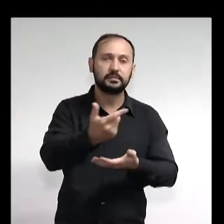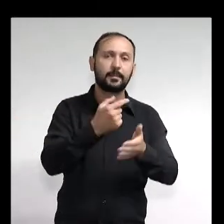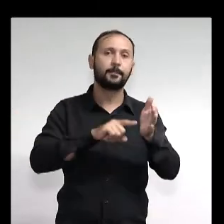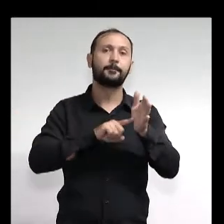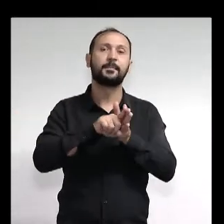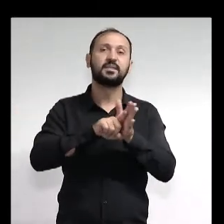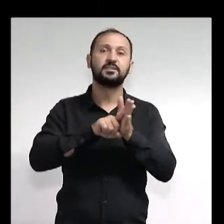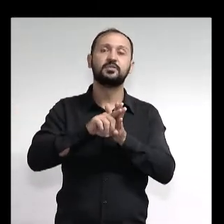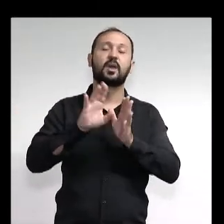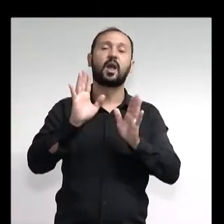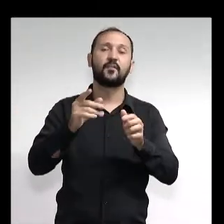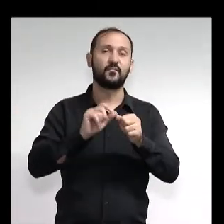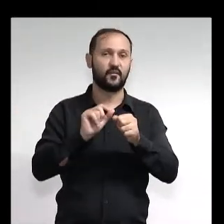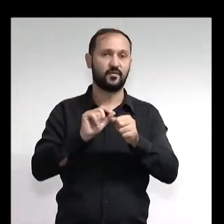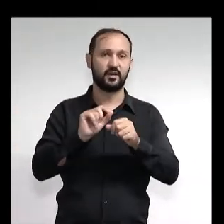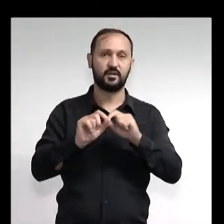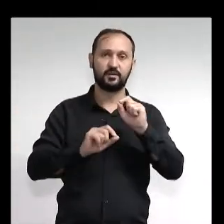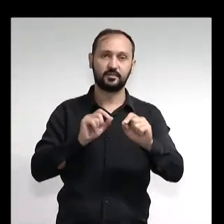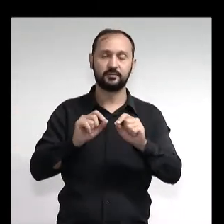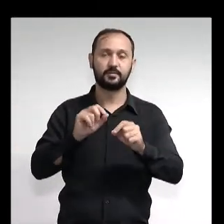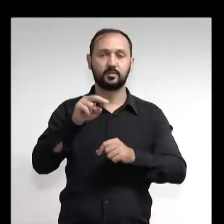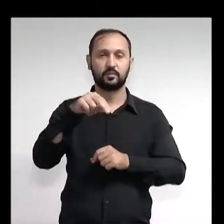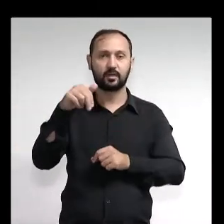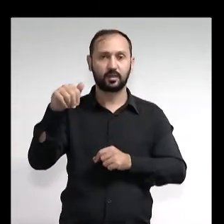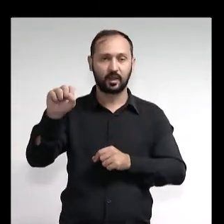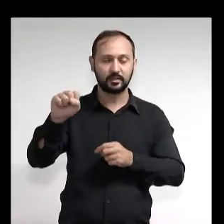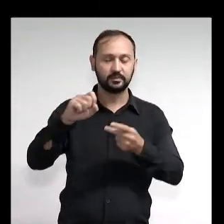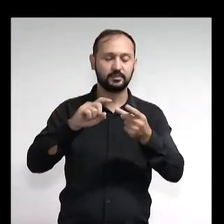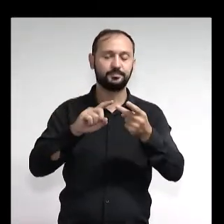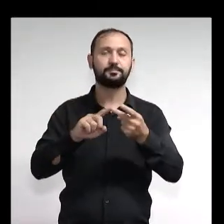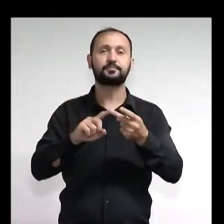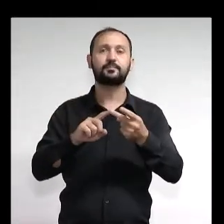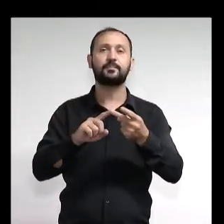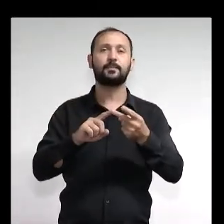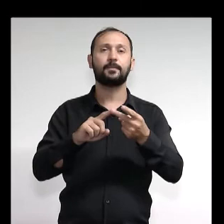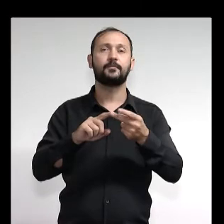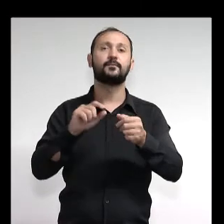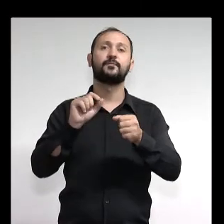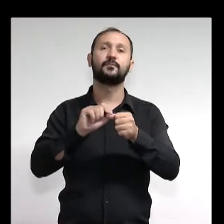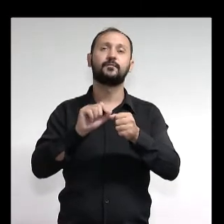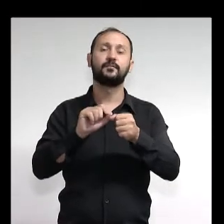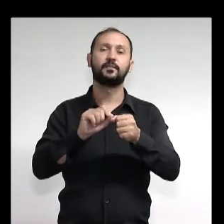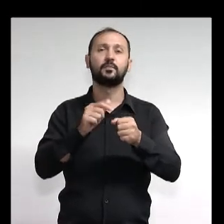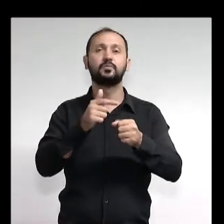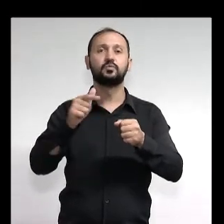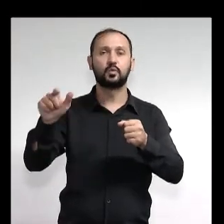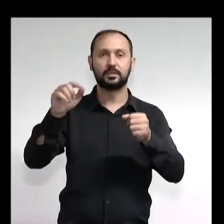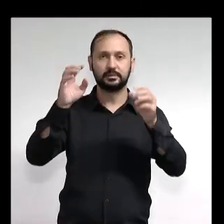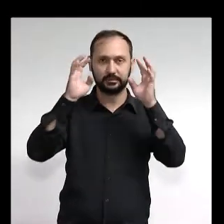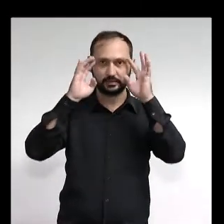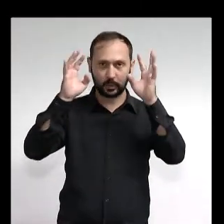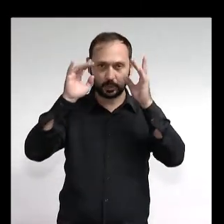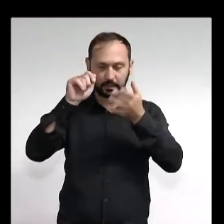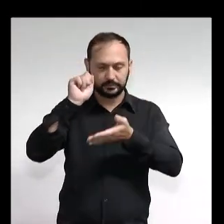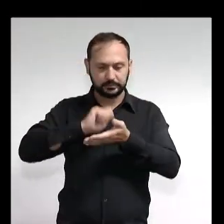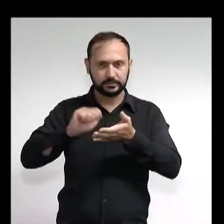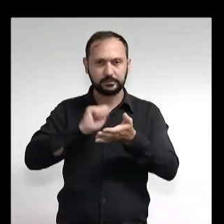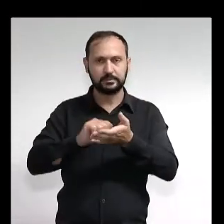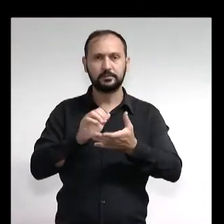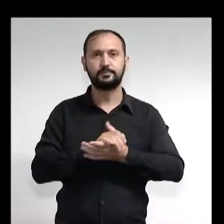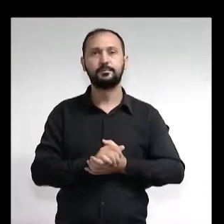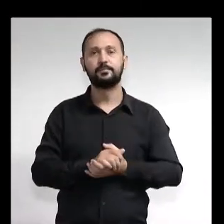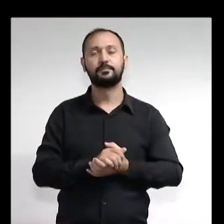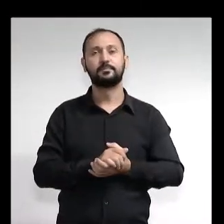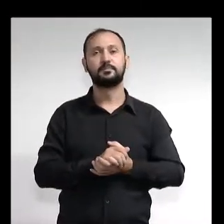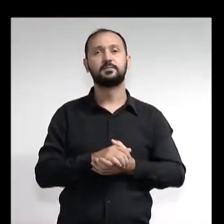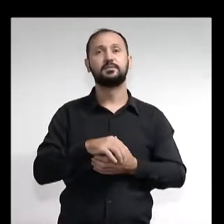de recolher realmente pesquisas do que foi já realizado pelos NAS, do que foi realizado